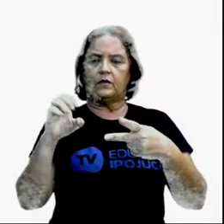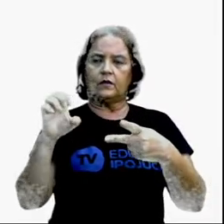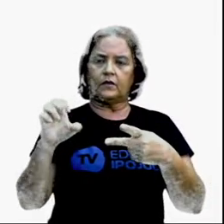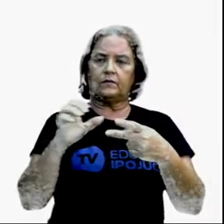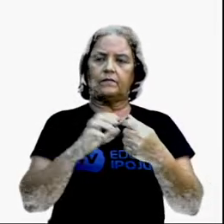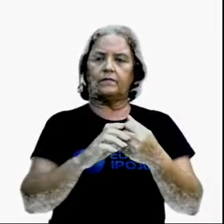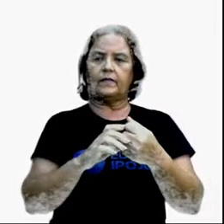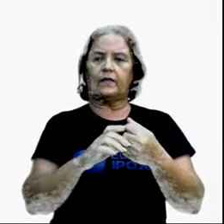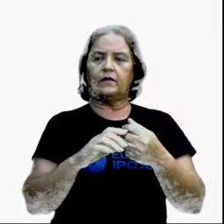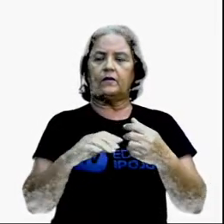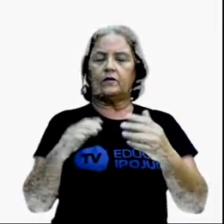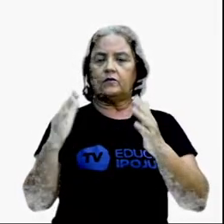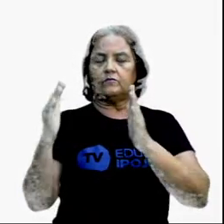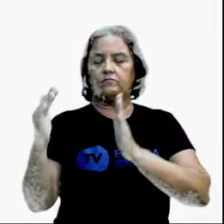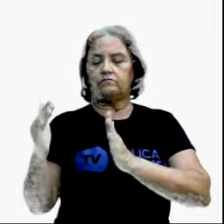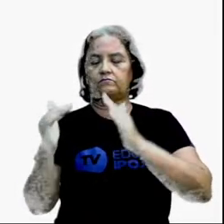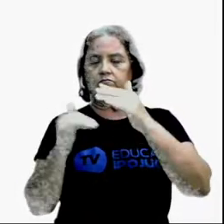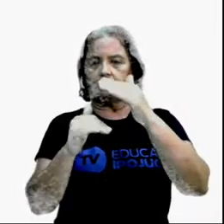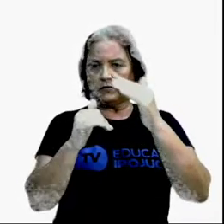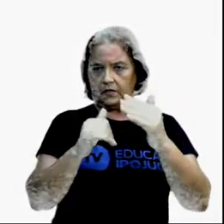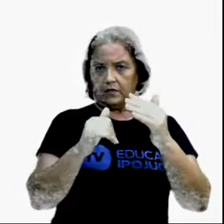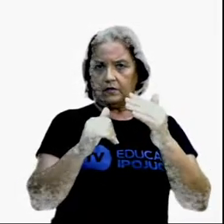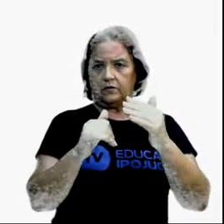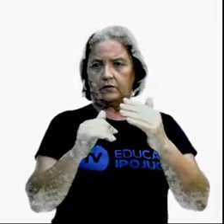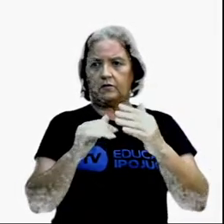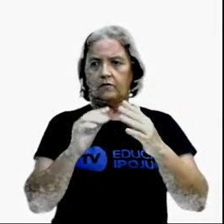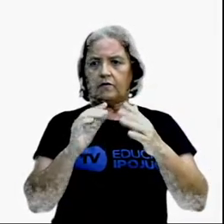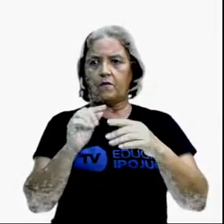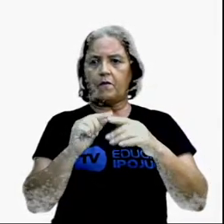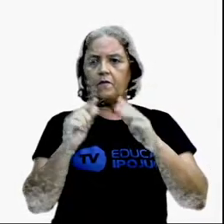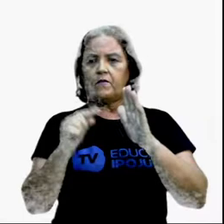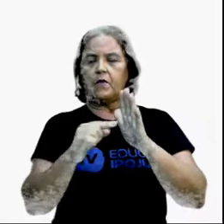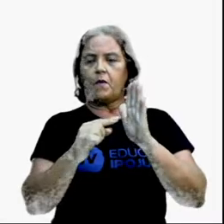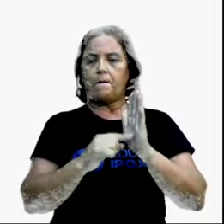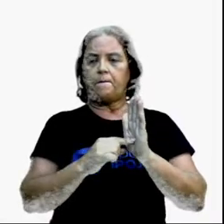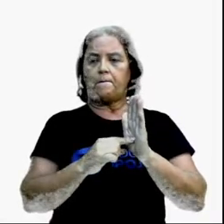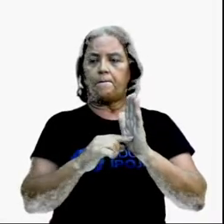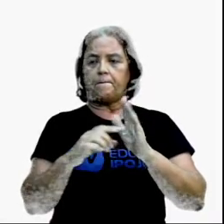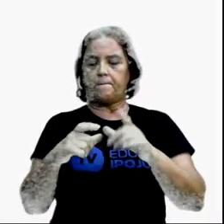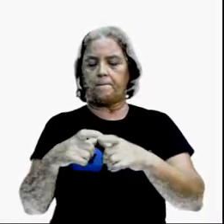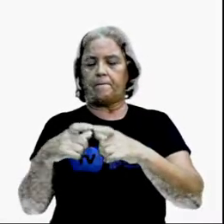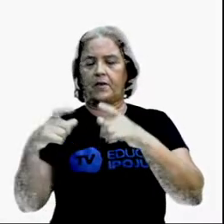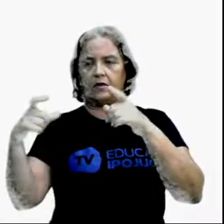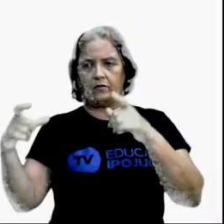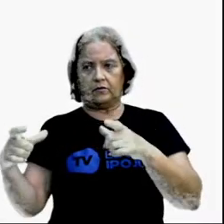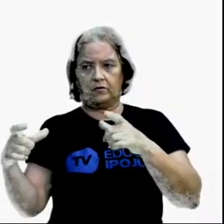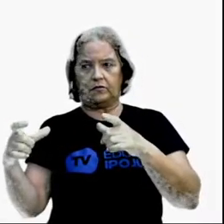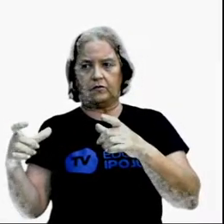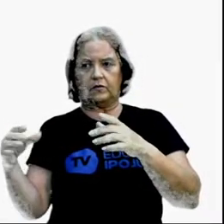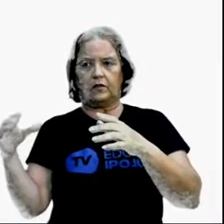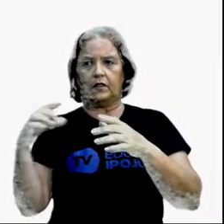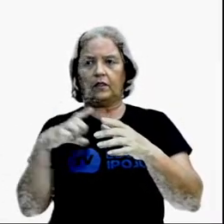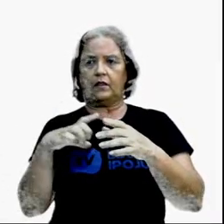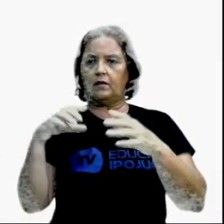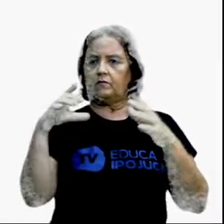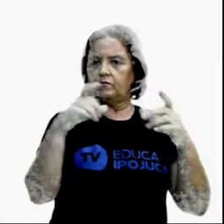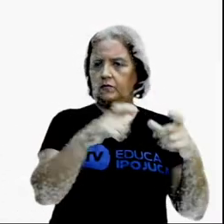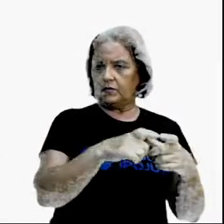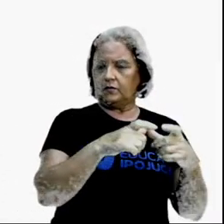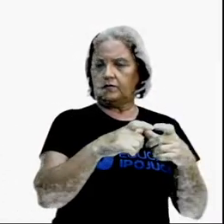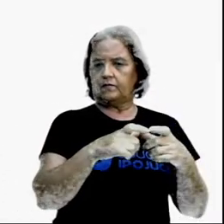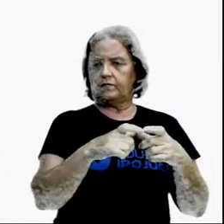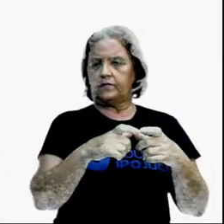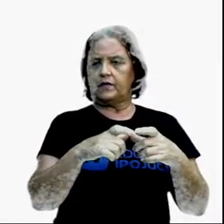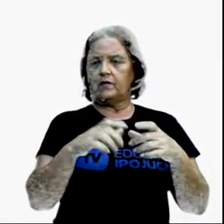lados correspondentes, vamos fazer assim. Vamos pegar o maior que está para o menor. O lado DE está para o lado